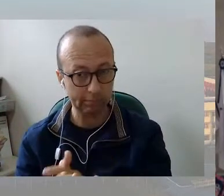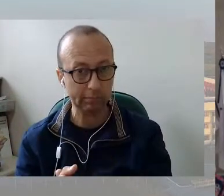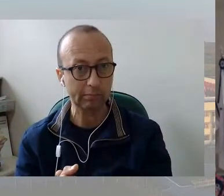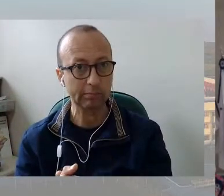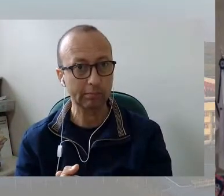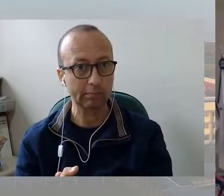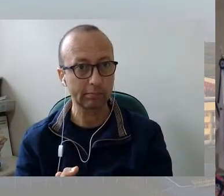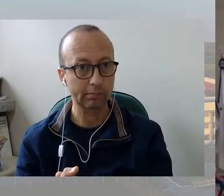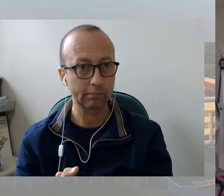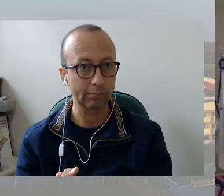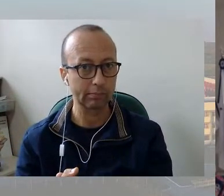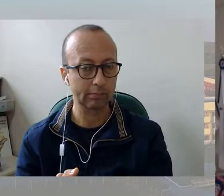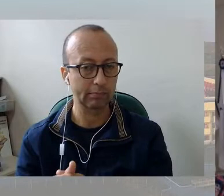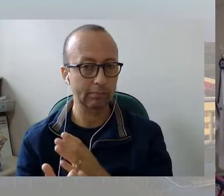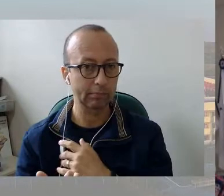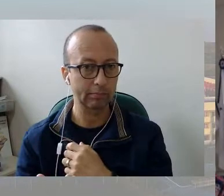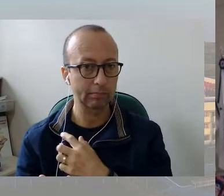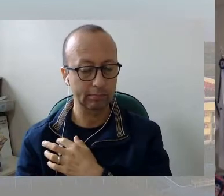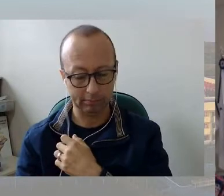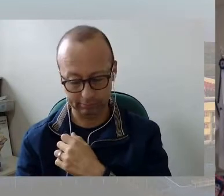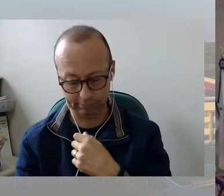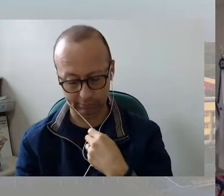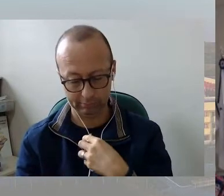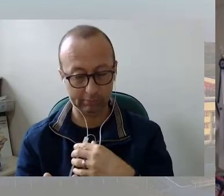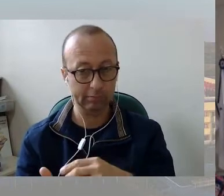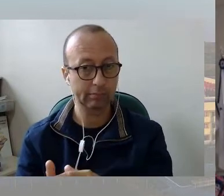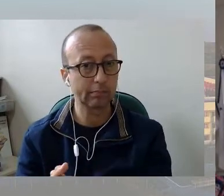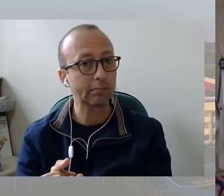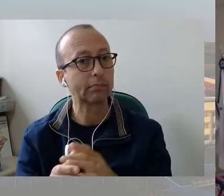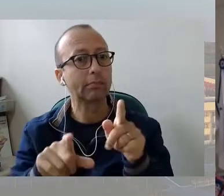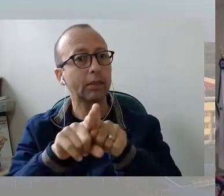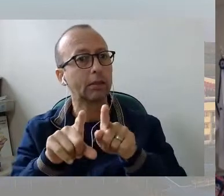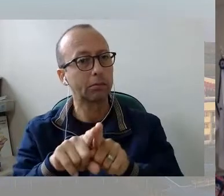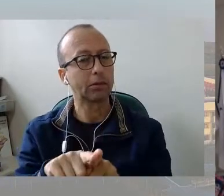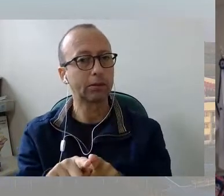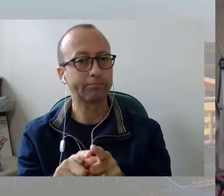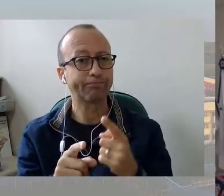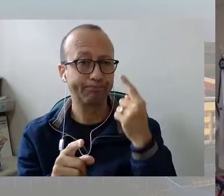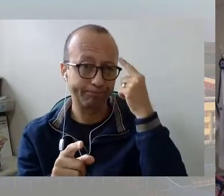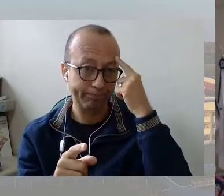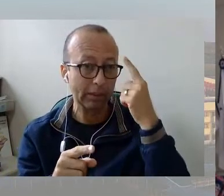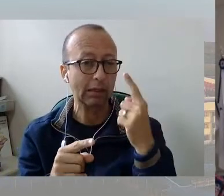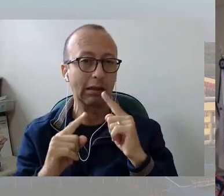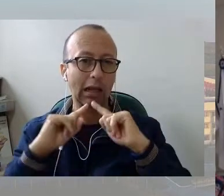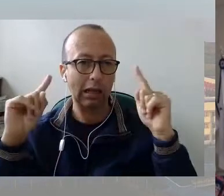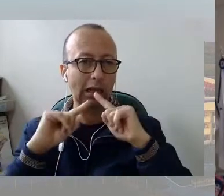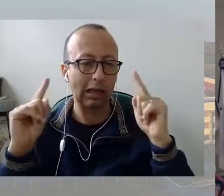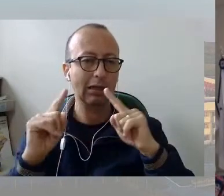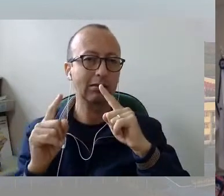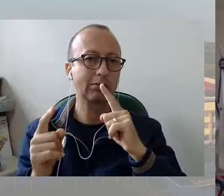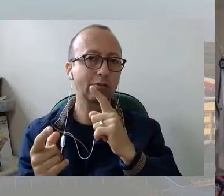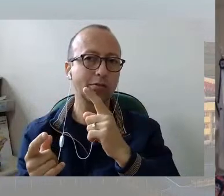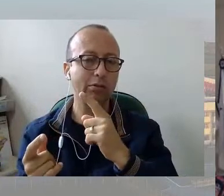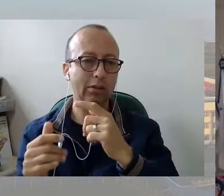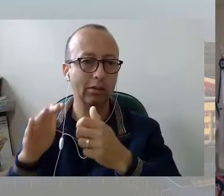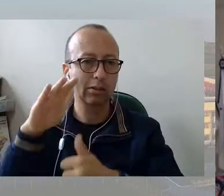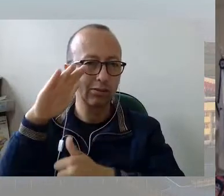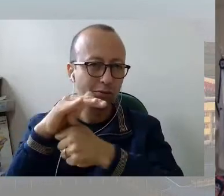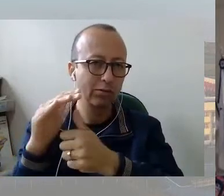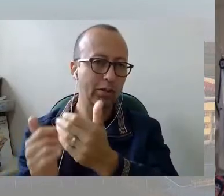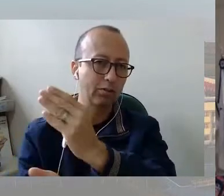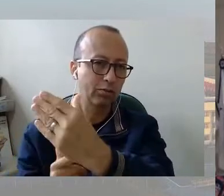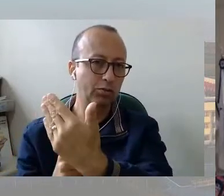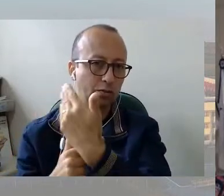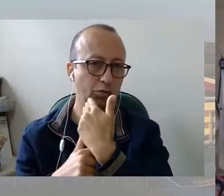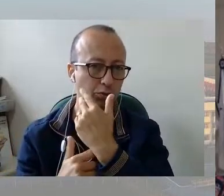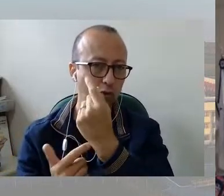dependesse apenas da gestão essa responsabilidade, mais uma vez desconsiderando os cortes pelo antigo desgoverno na educação, com reflexo na ciência